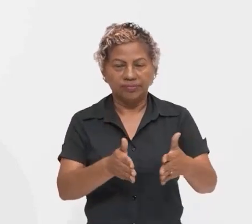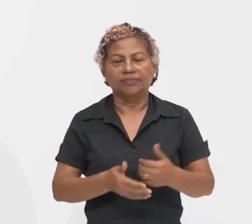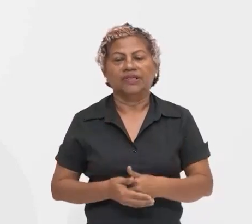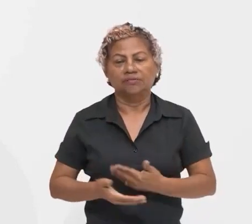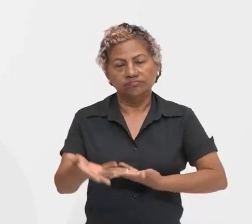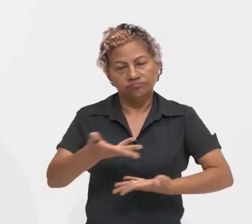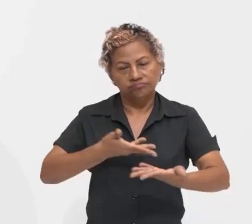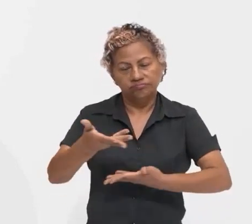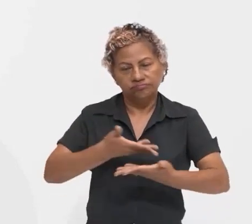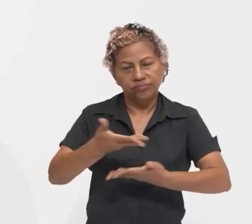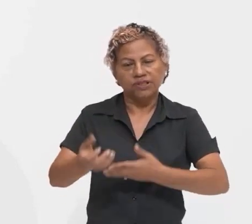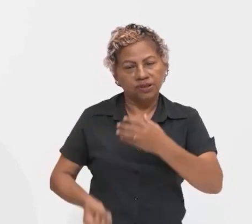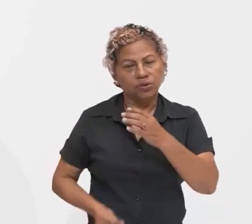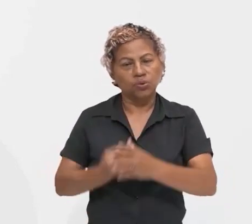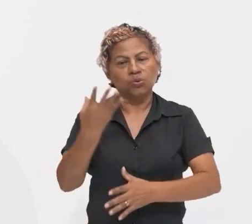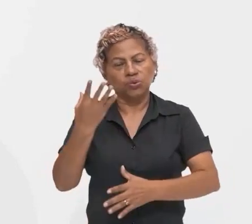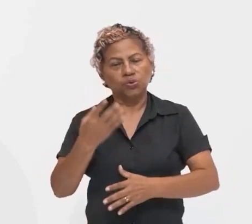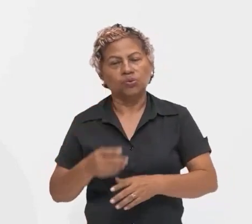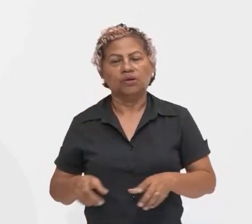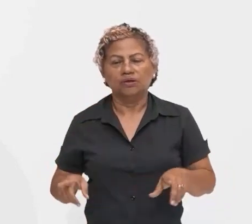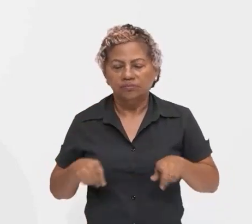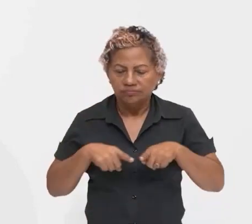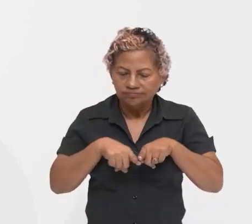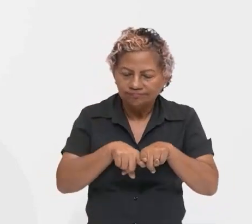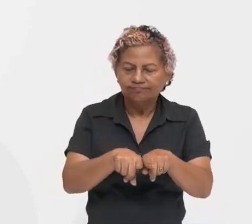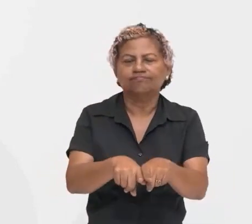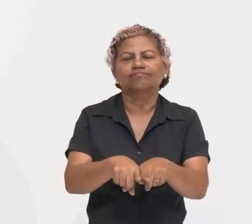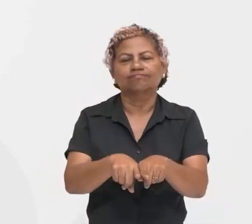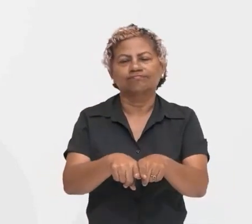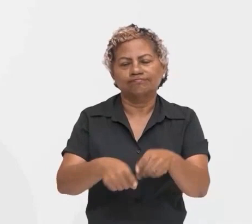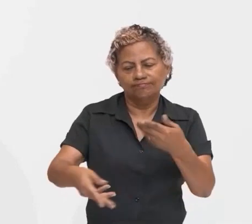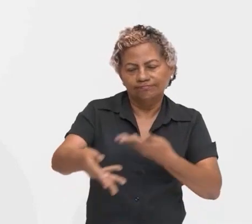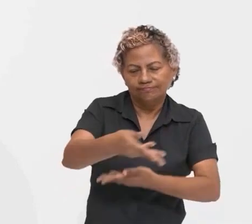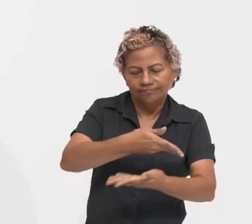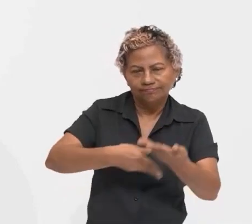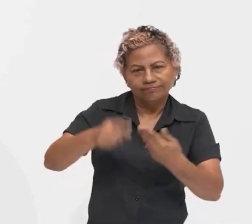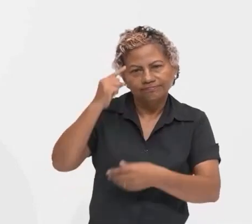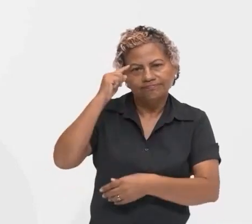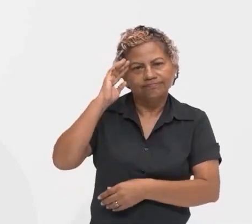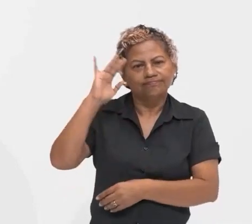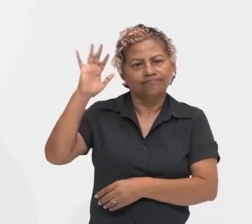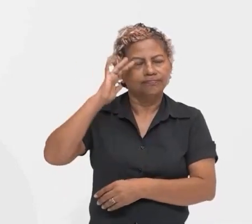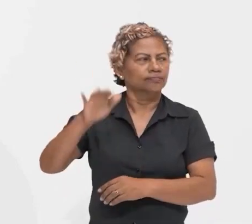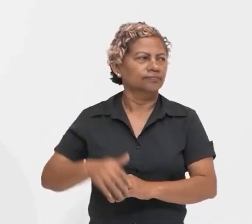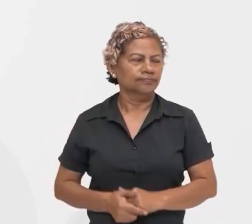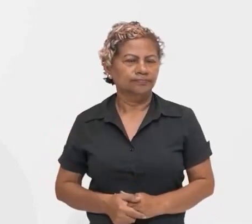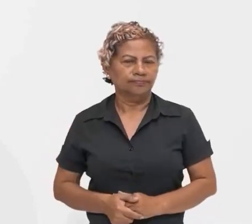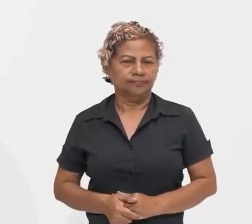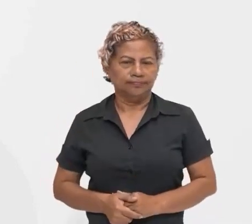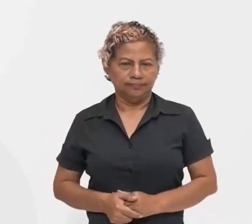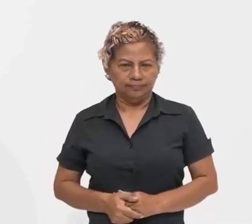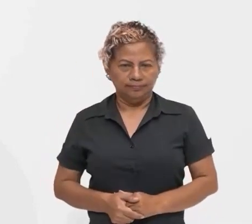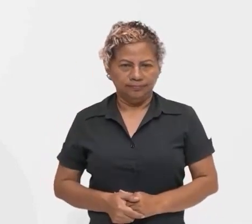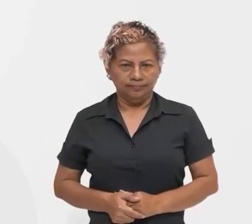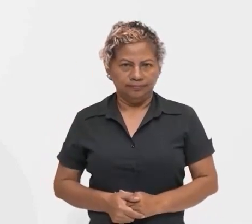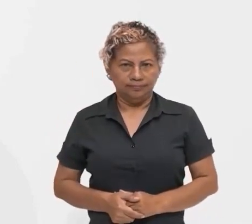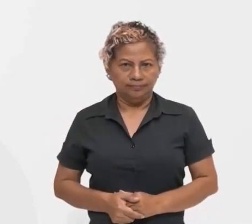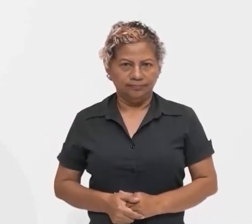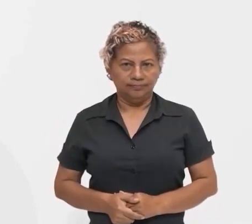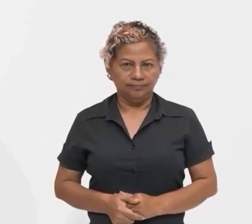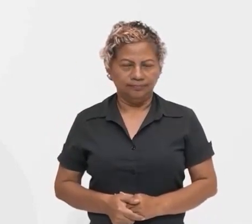seja construído conjuntamente e haja o compartilhamento de ideias. E aí, continuando,